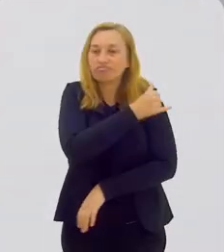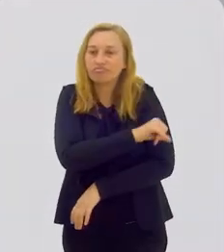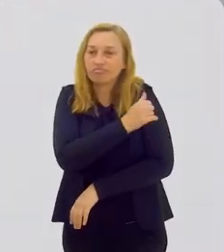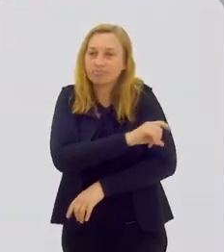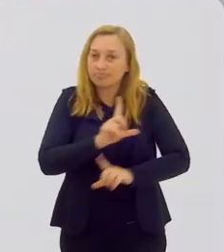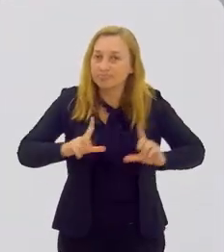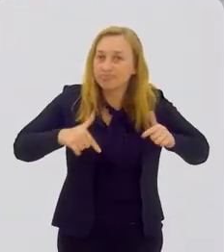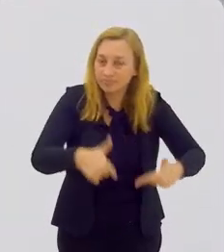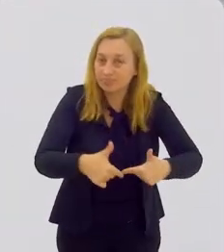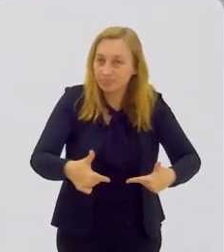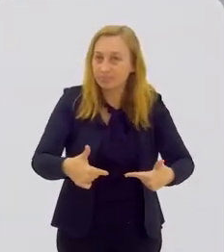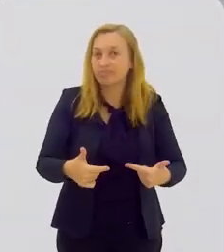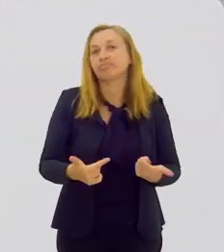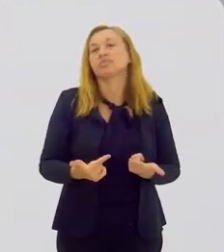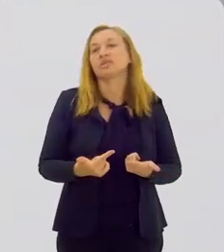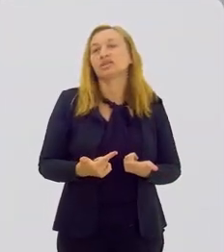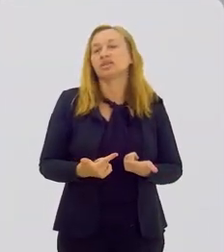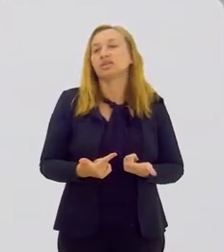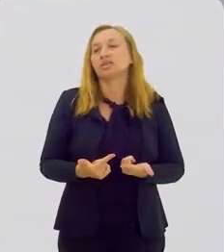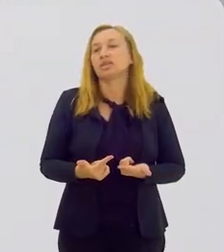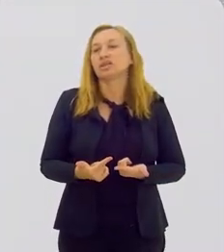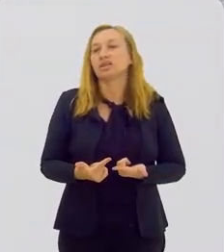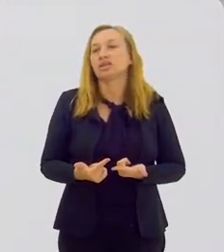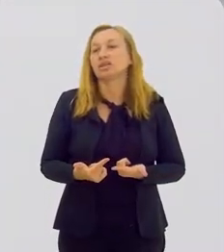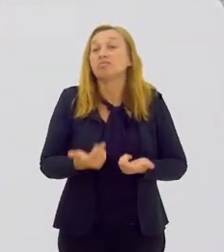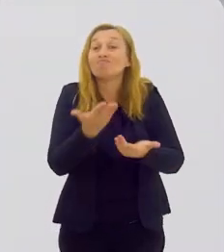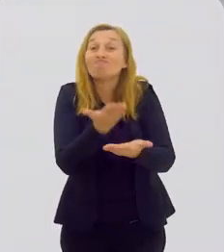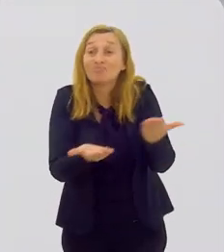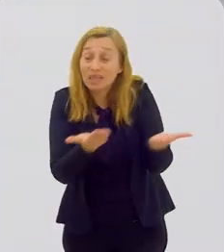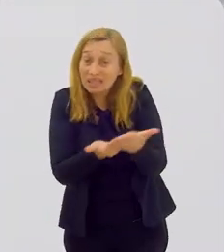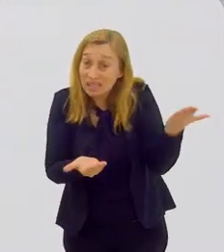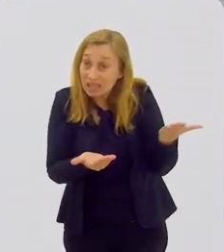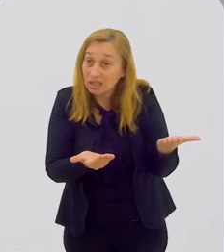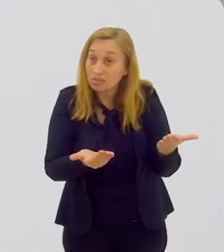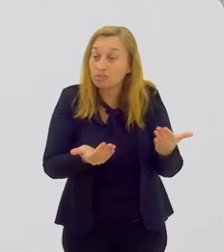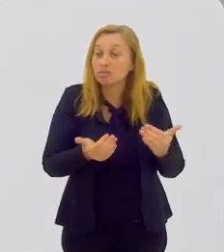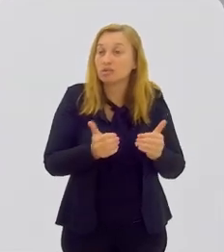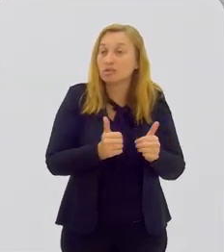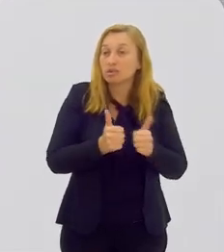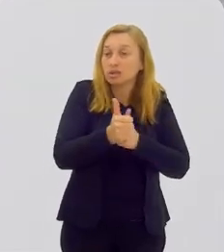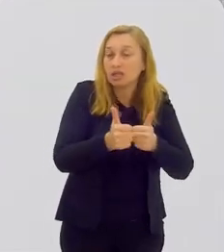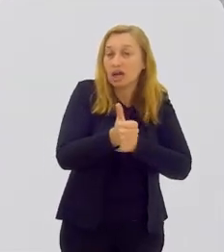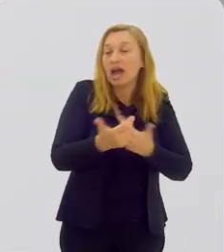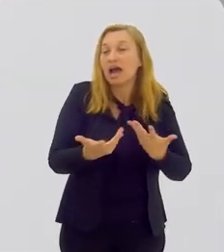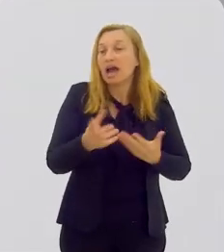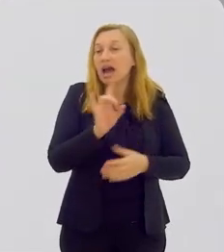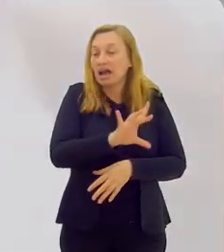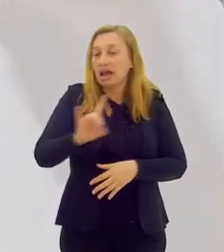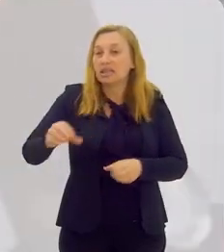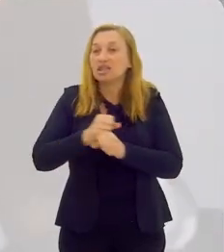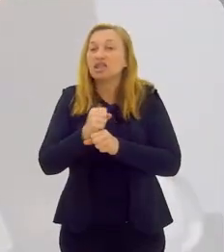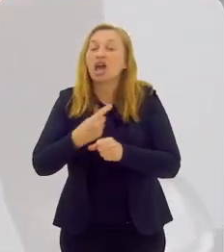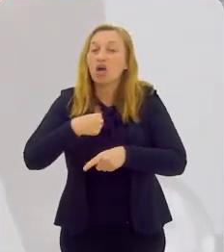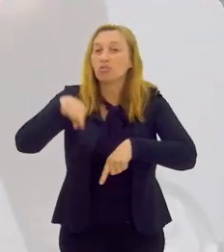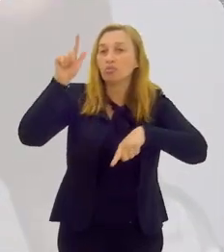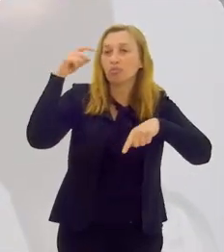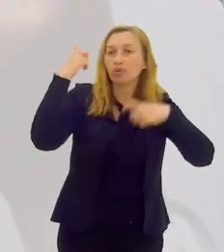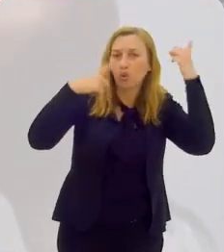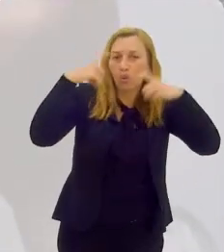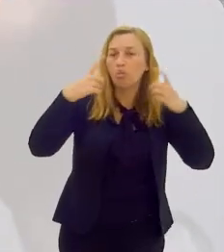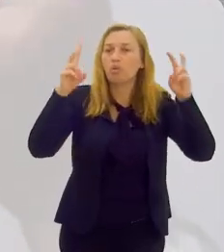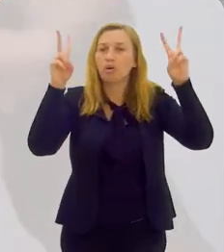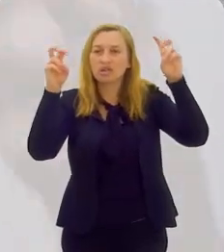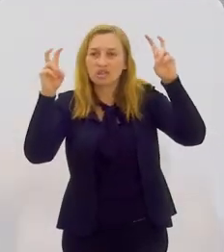do Rio precisa reagir drasticamente, né? Porque a gente está perdendo posições assim, a cada ano. E eu me